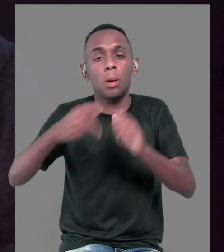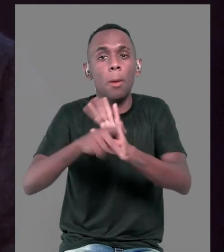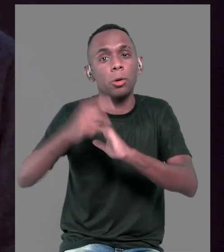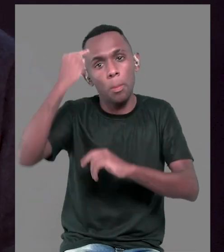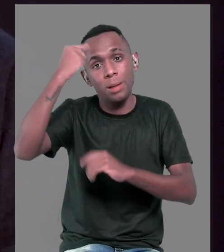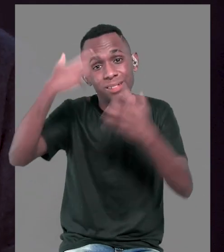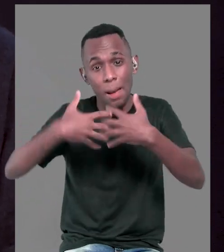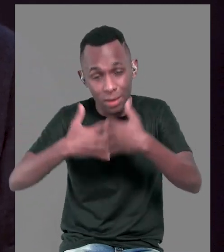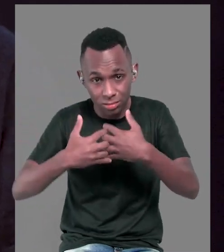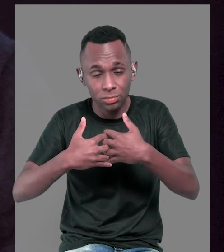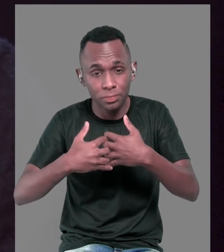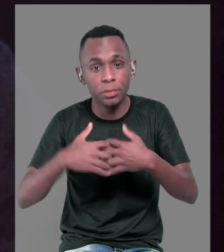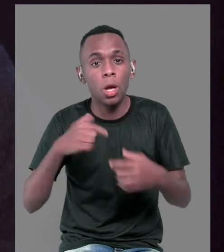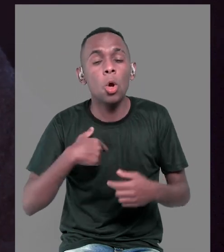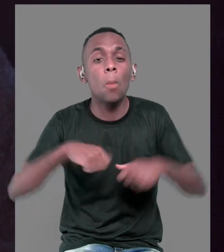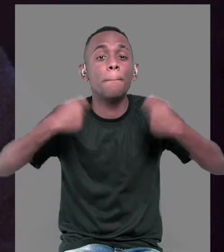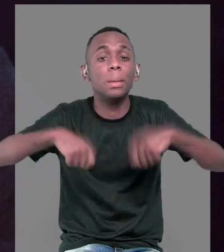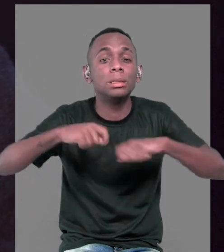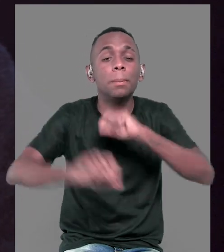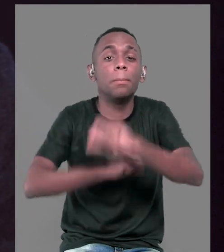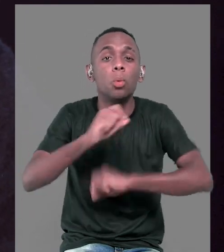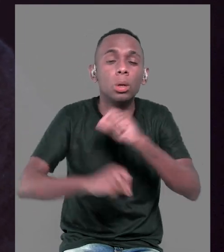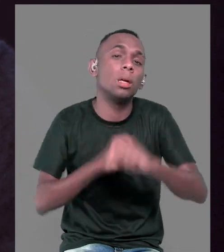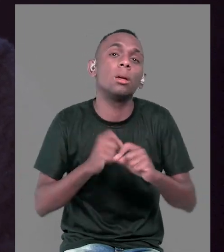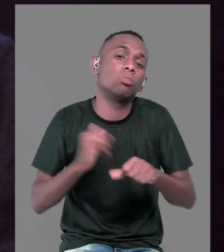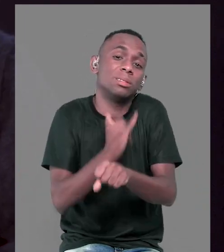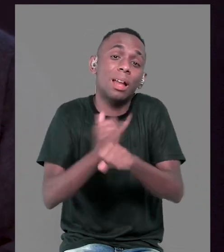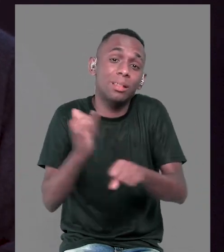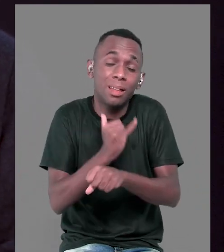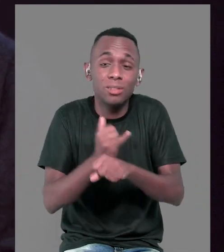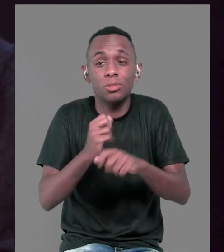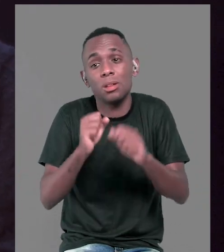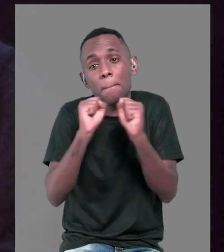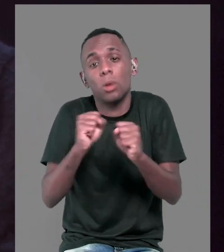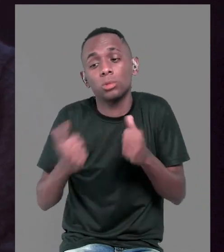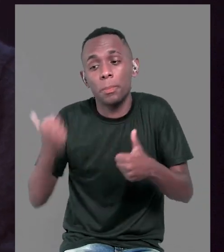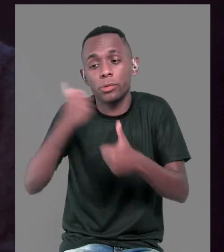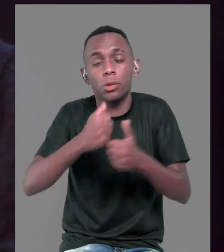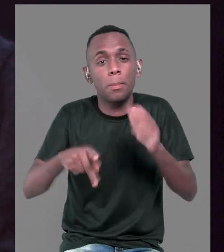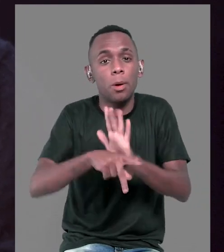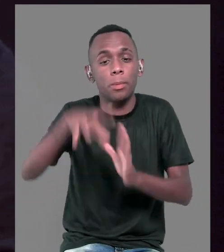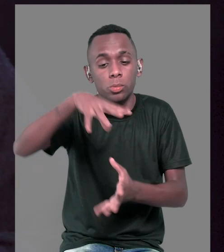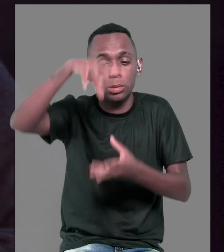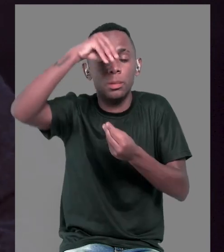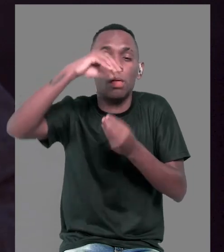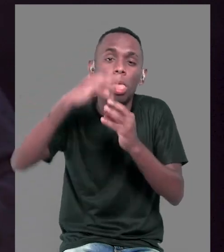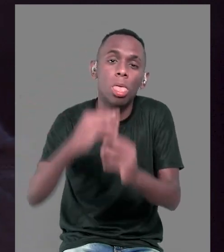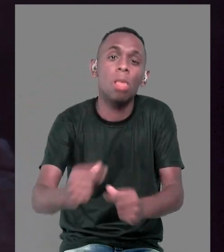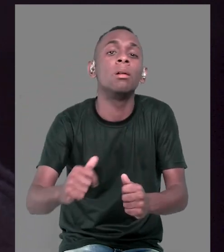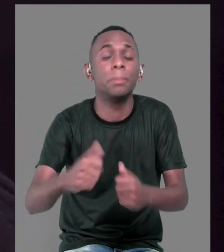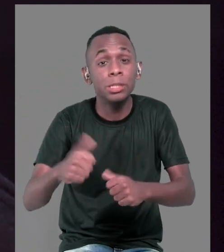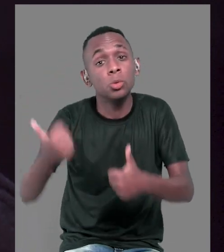eu preciso ter algum dispositivo que substitua o espírito que fenece. Pois que, se